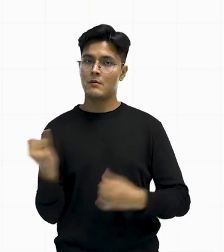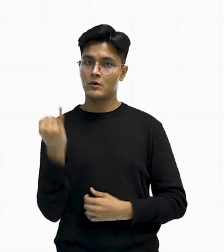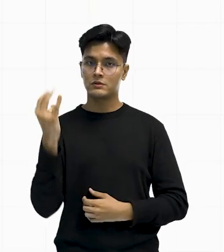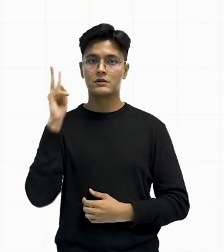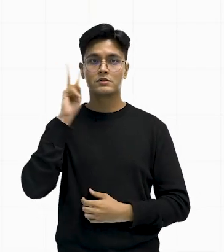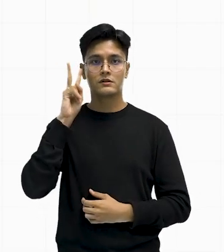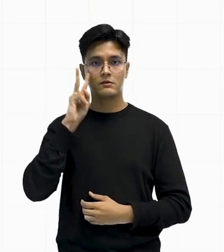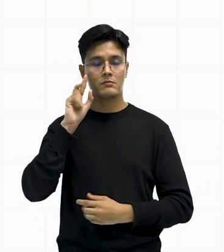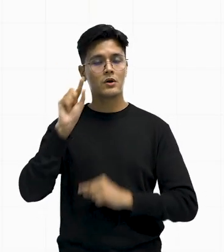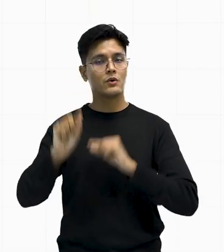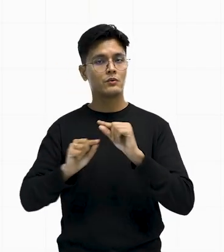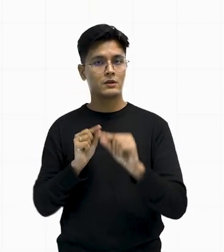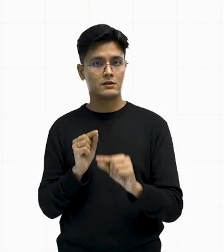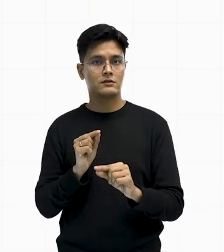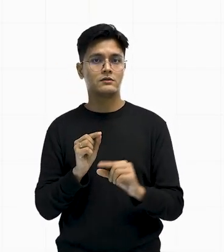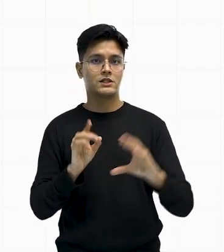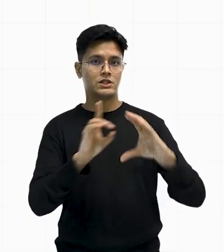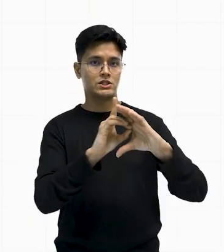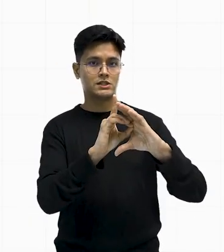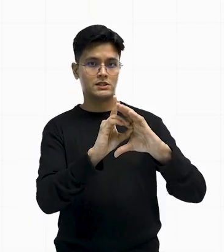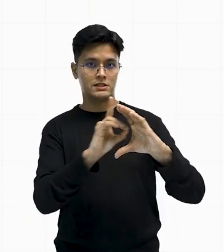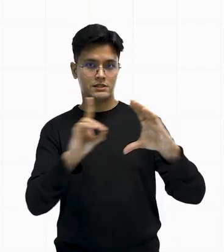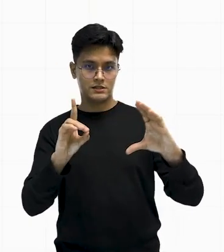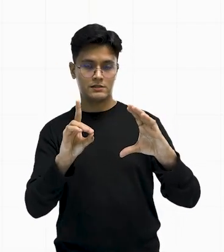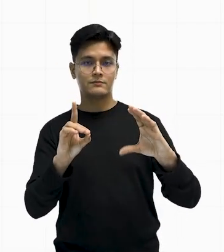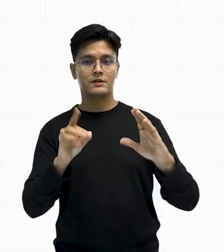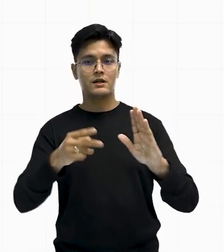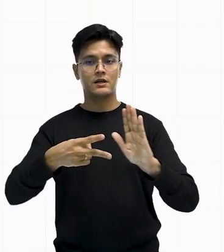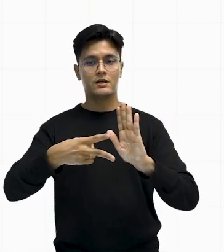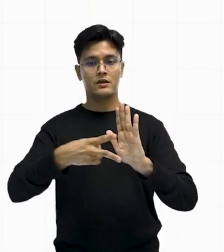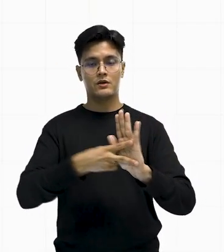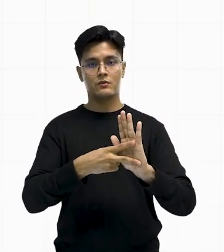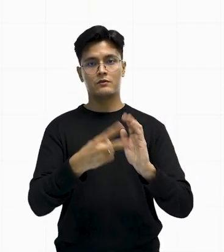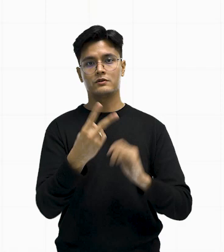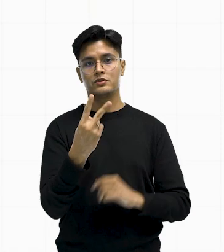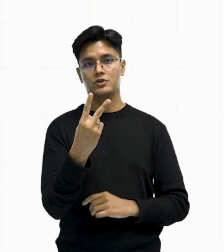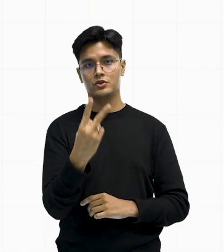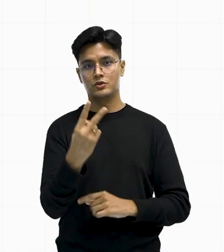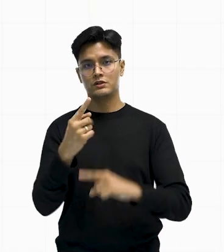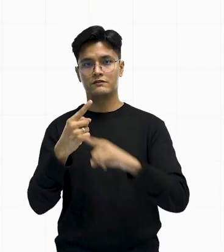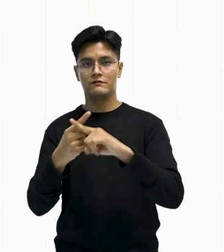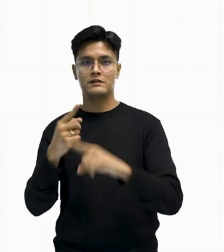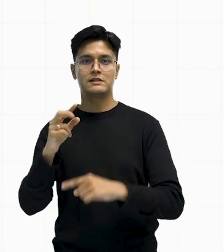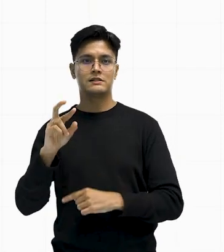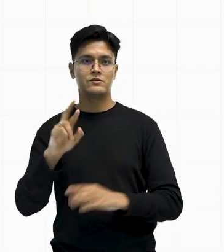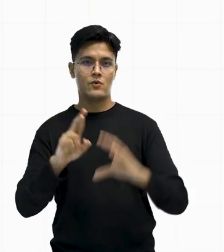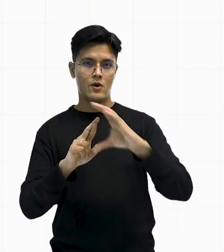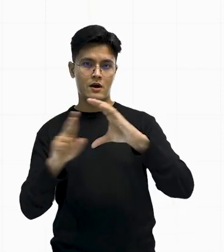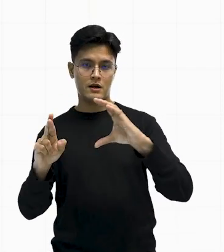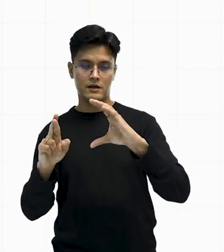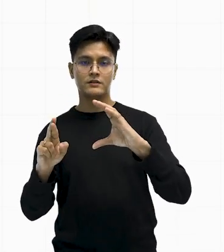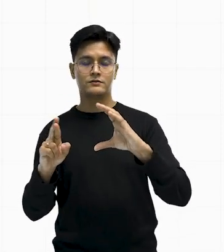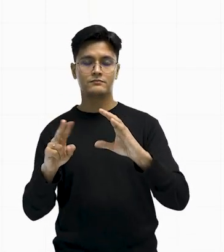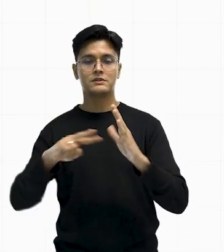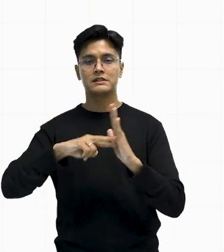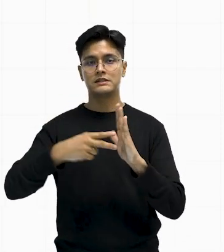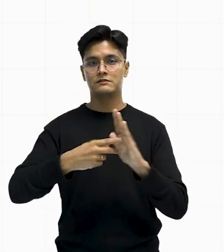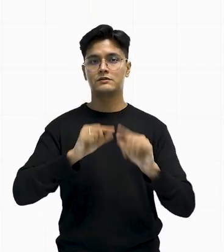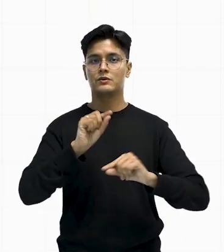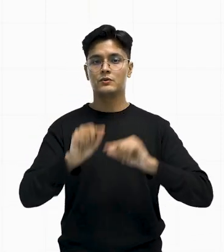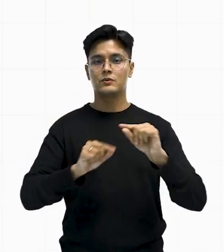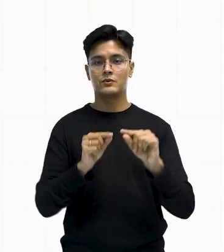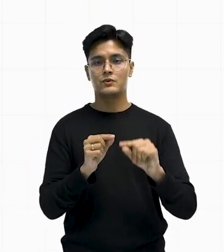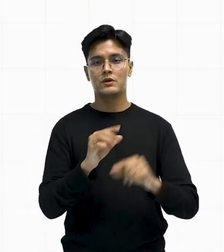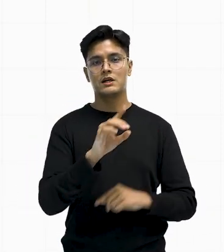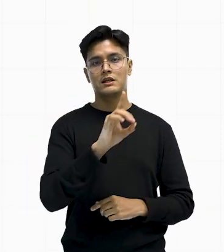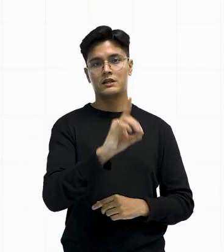seguinte, pessoal, que o diâmetro ele equivale ao dobro do raio, ou seja, o diâmetro é